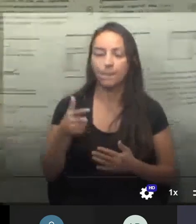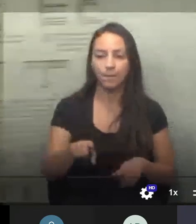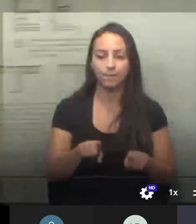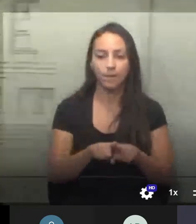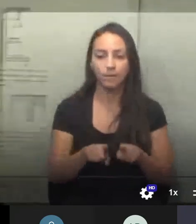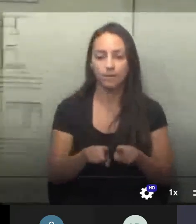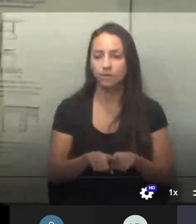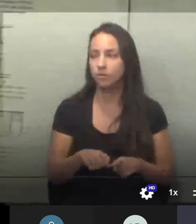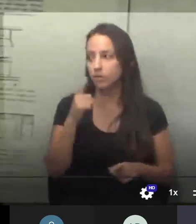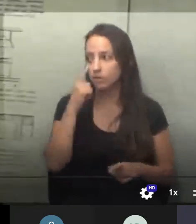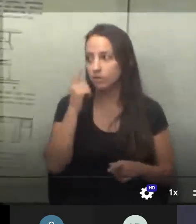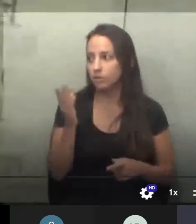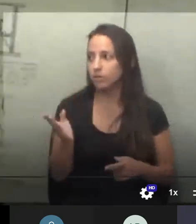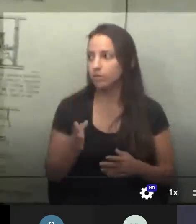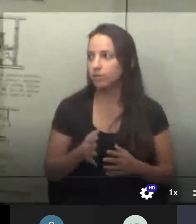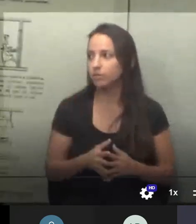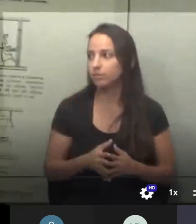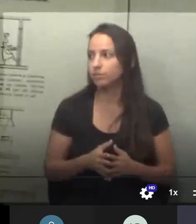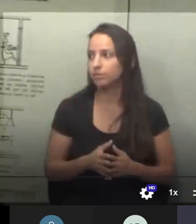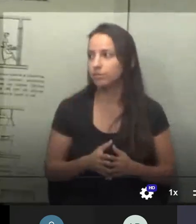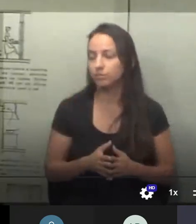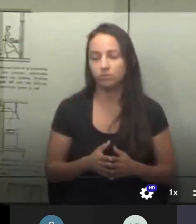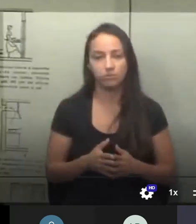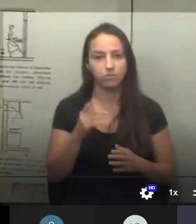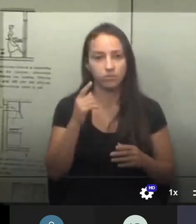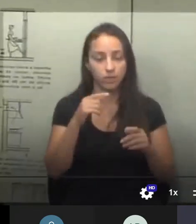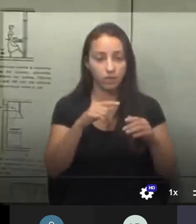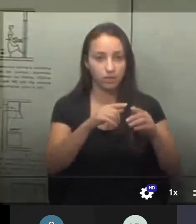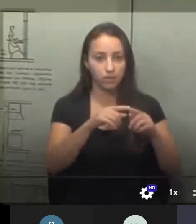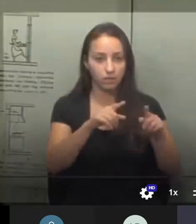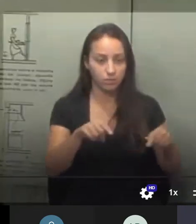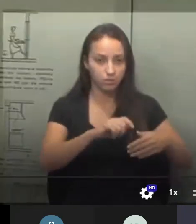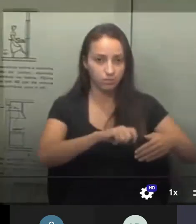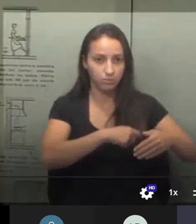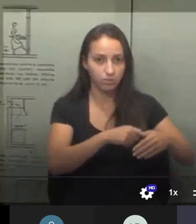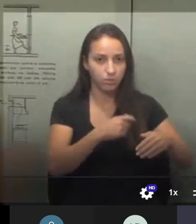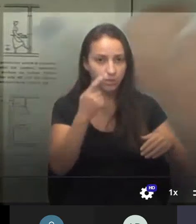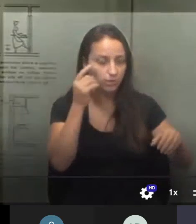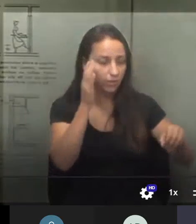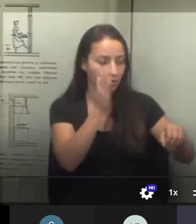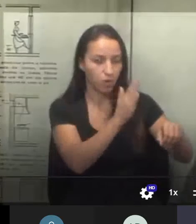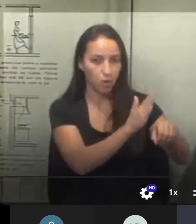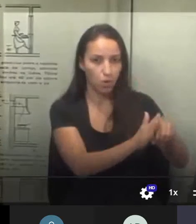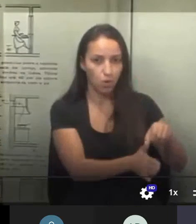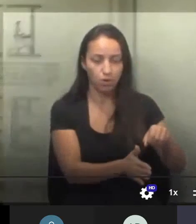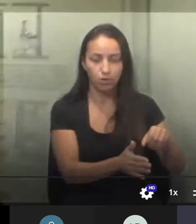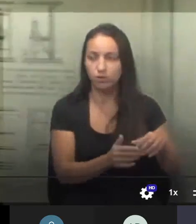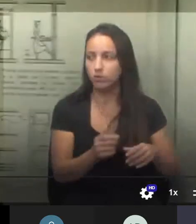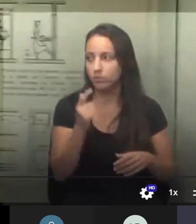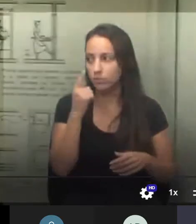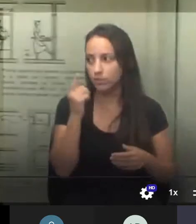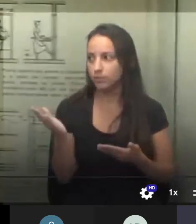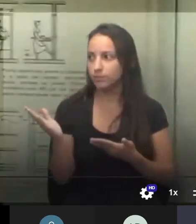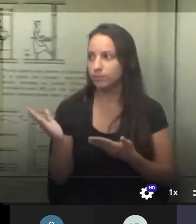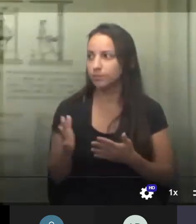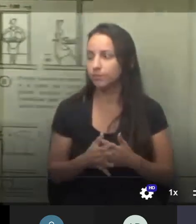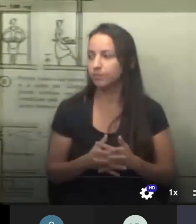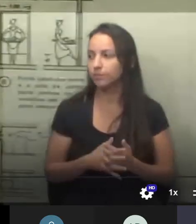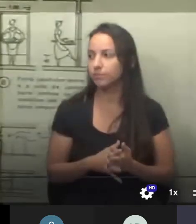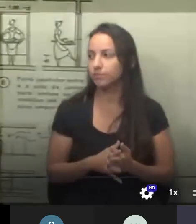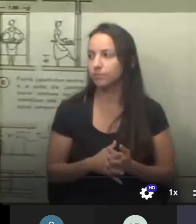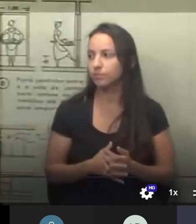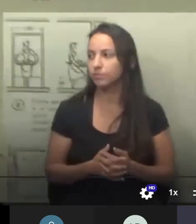disso, vendo ele em corte, ou ela, né, a cozinha, temos que pensar também que